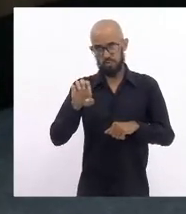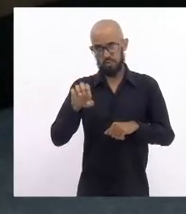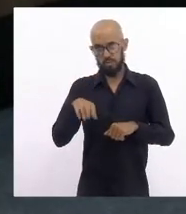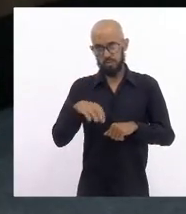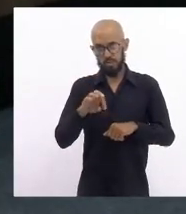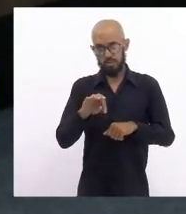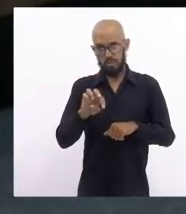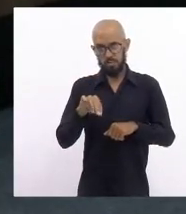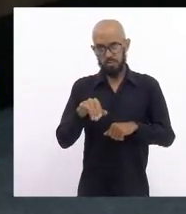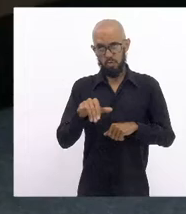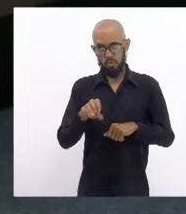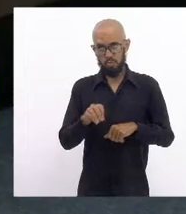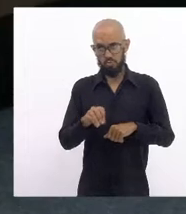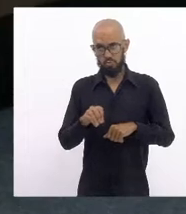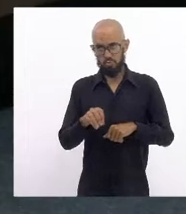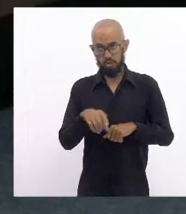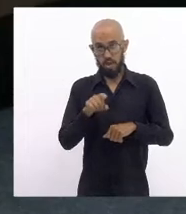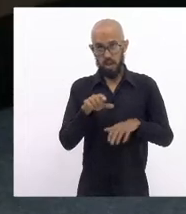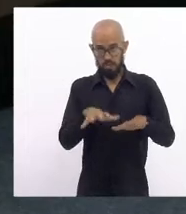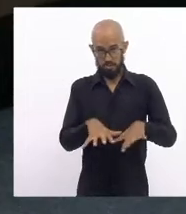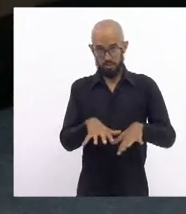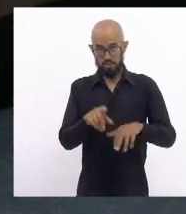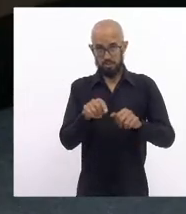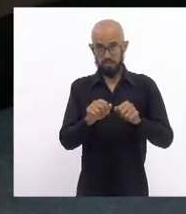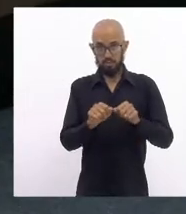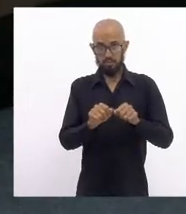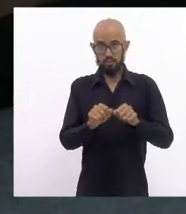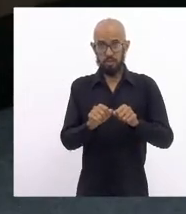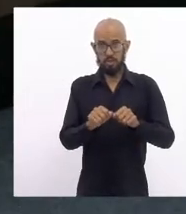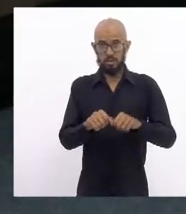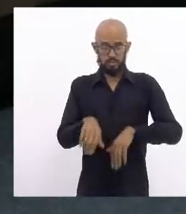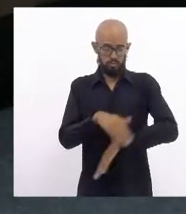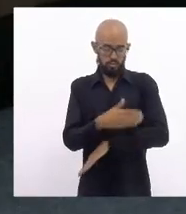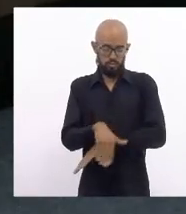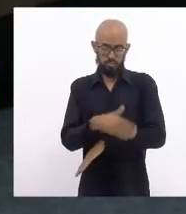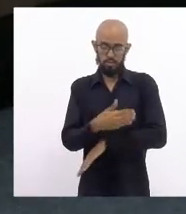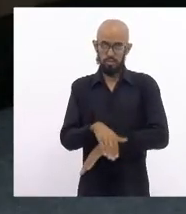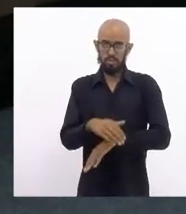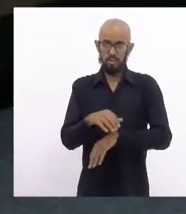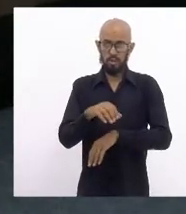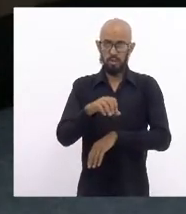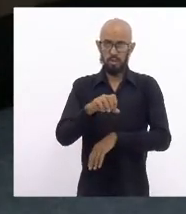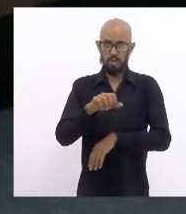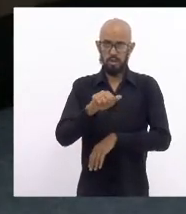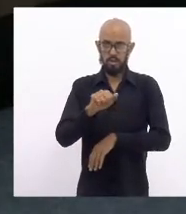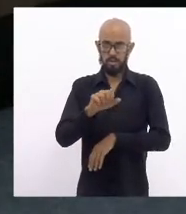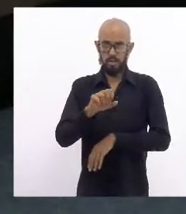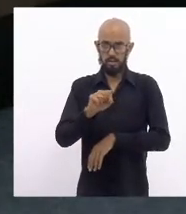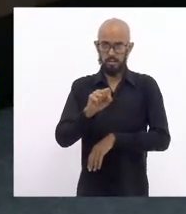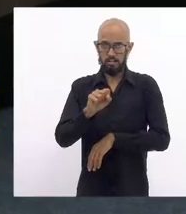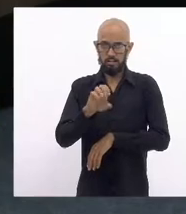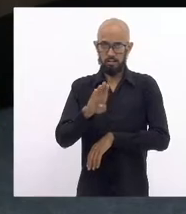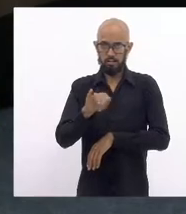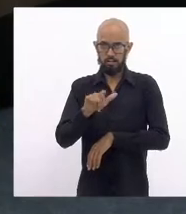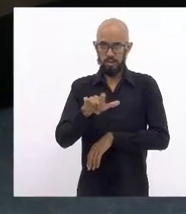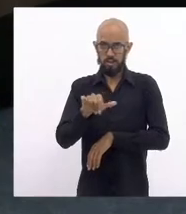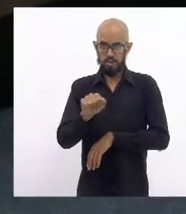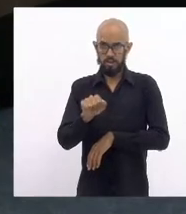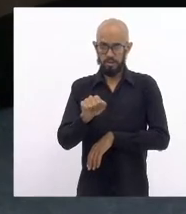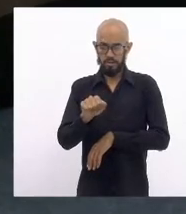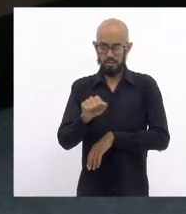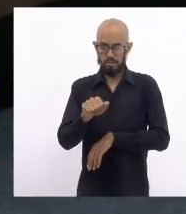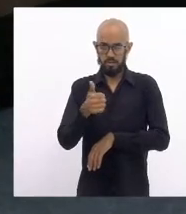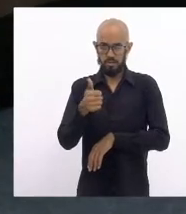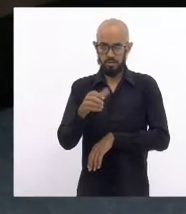foi feito no prédio da Rua da Assembleia 10, onde existia a Universidade Cândido Mendes, antiquíssima,